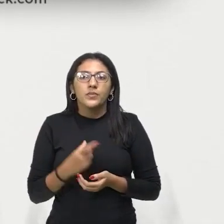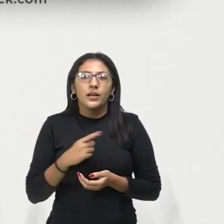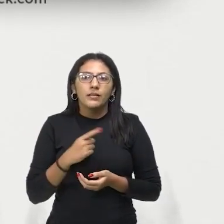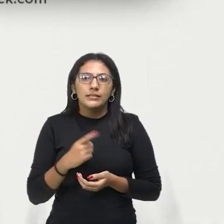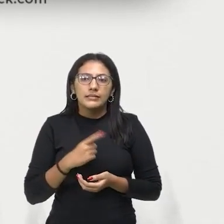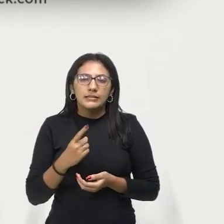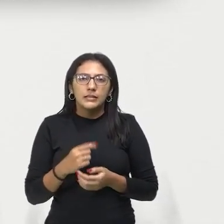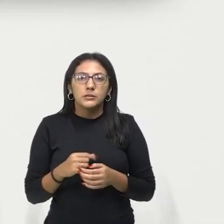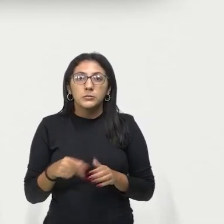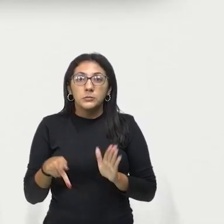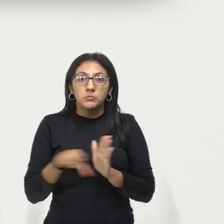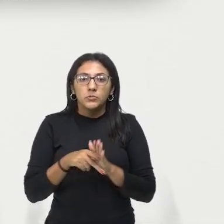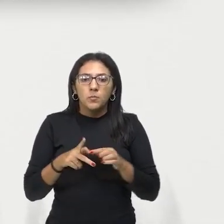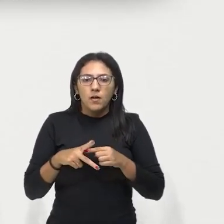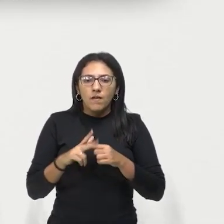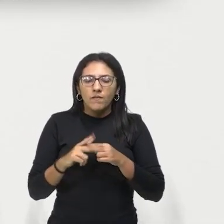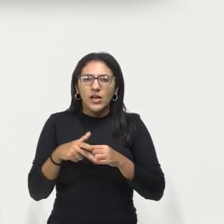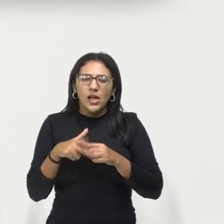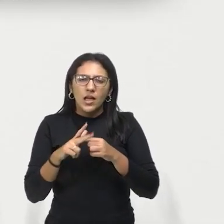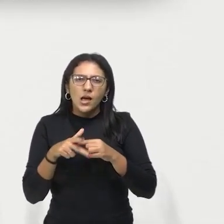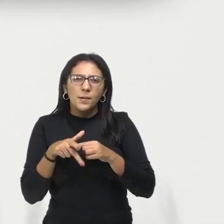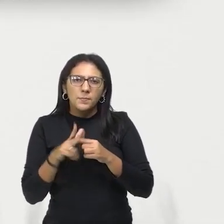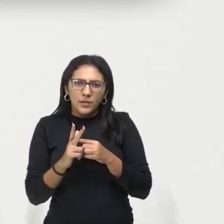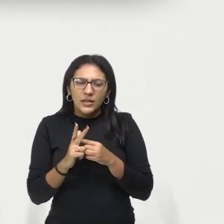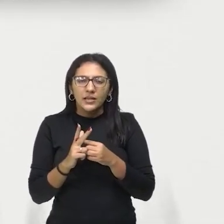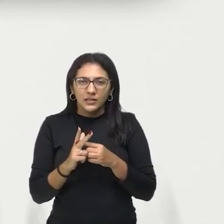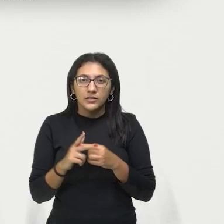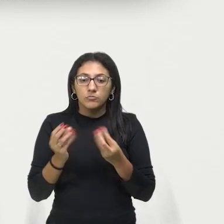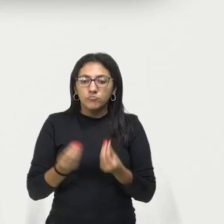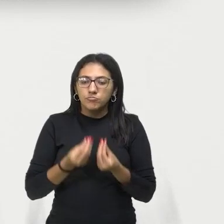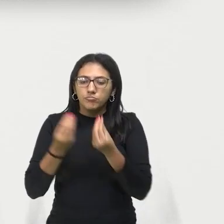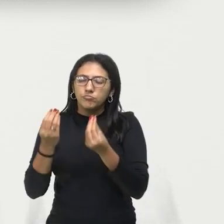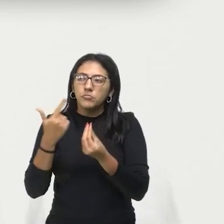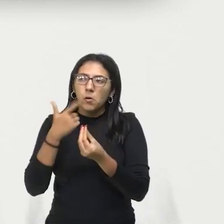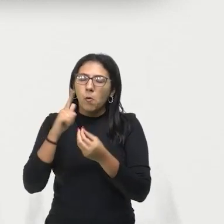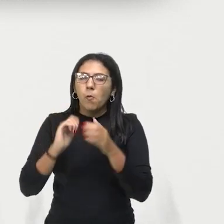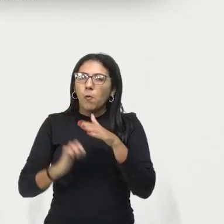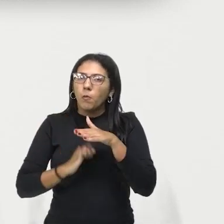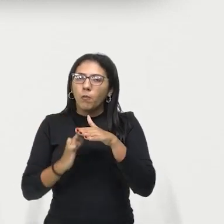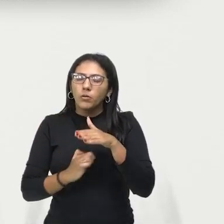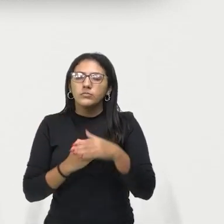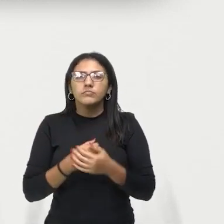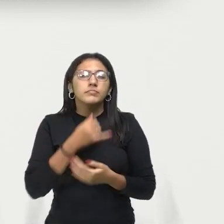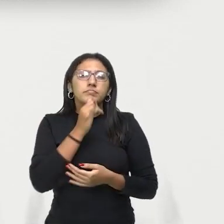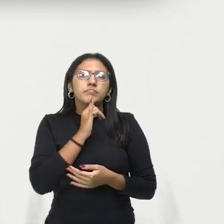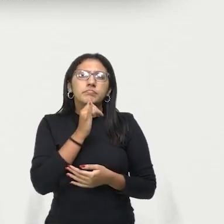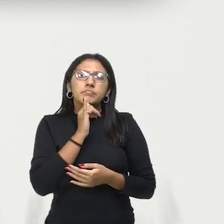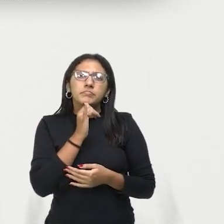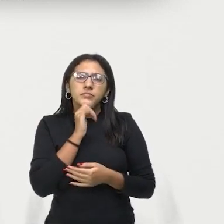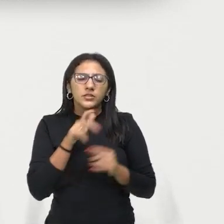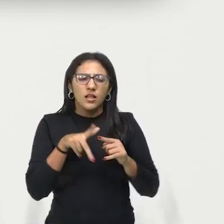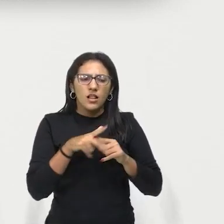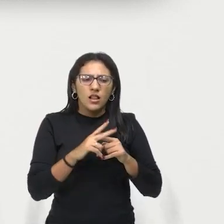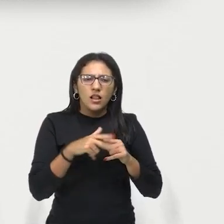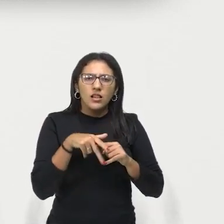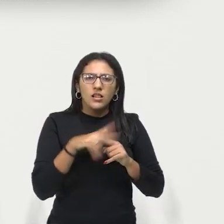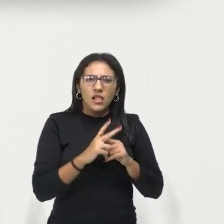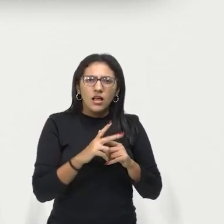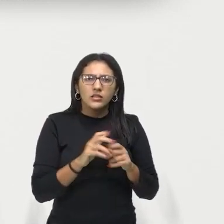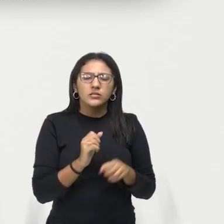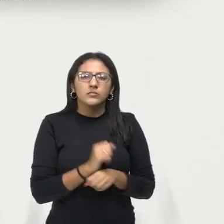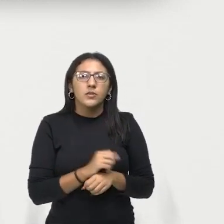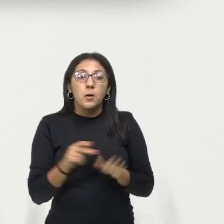indústrias intermediárias. Quem são elas? Aquelas que produzem máquinas e equipamentos para outras indústrias,